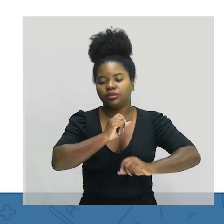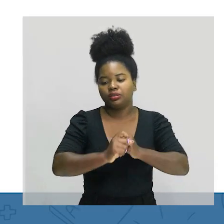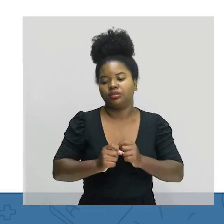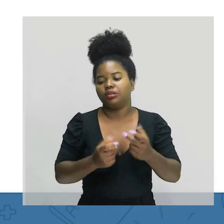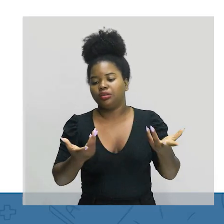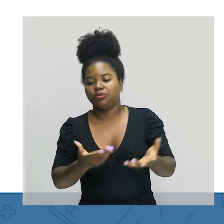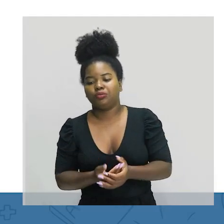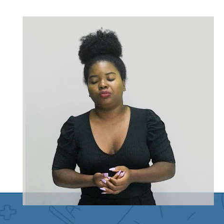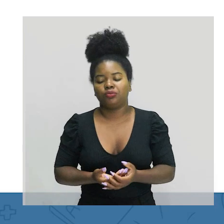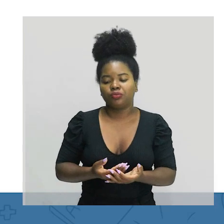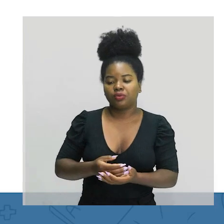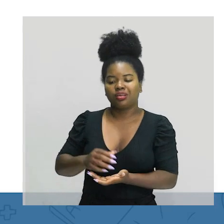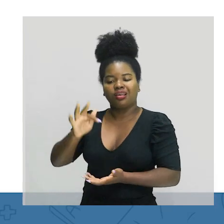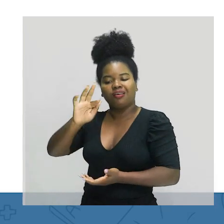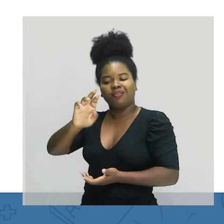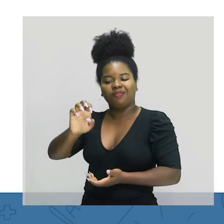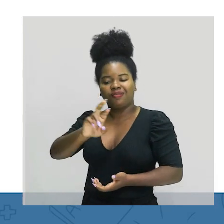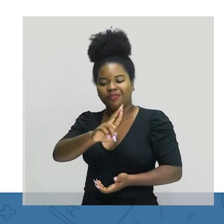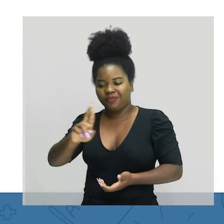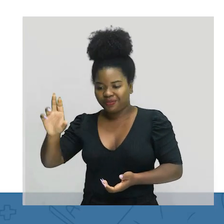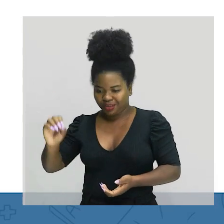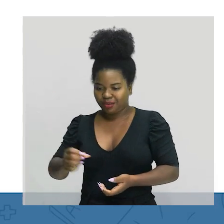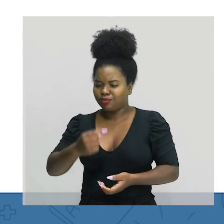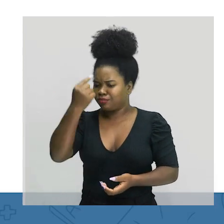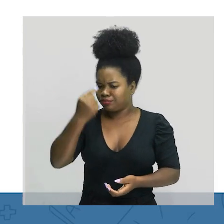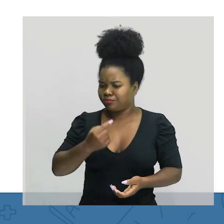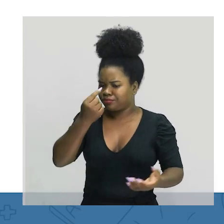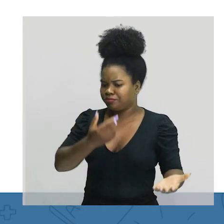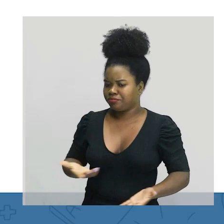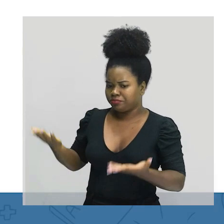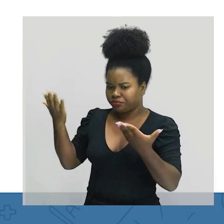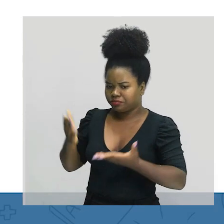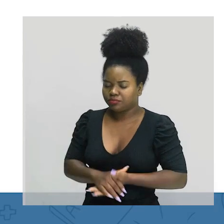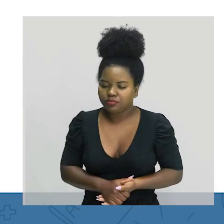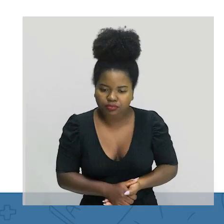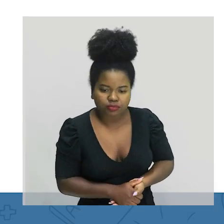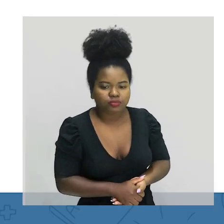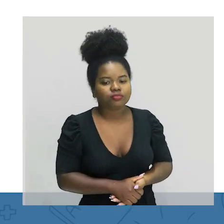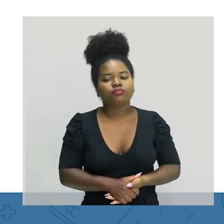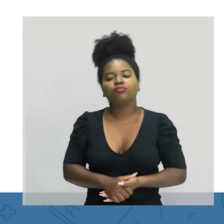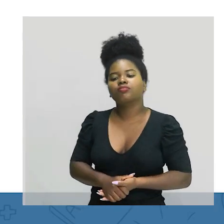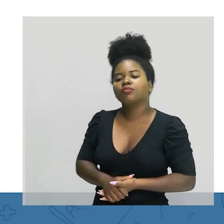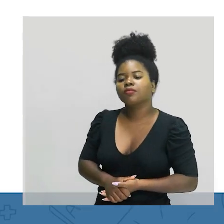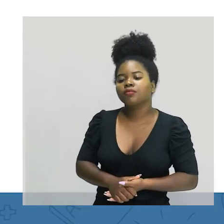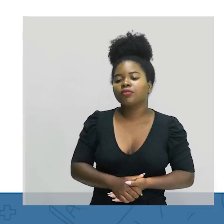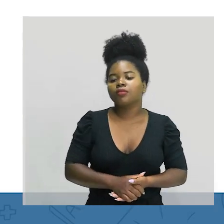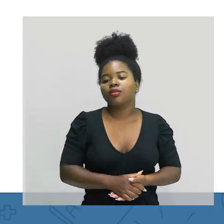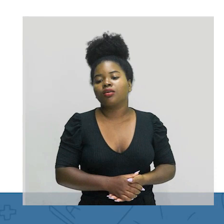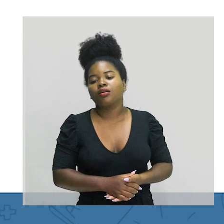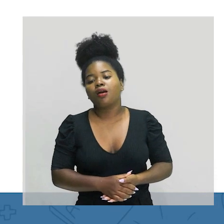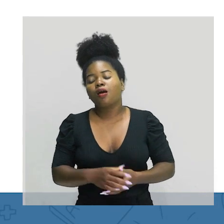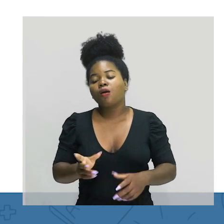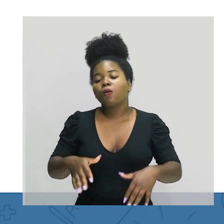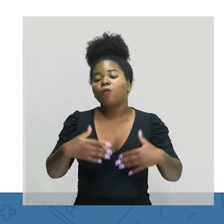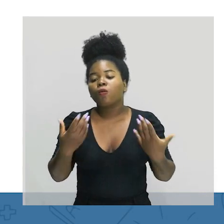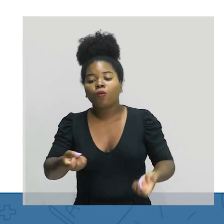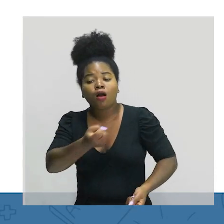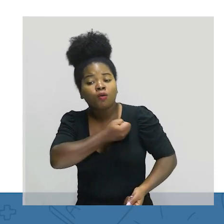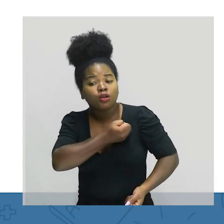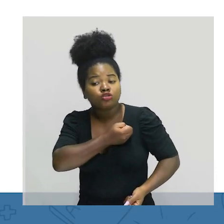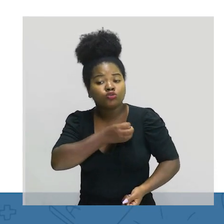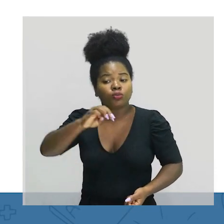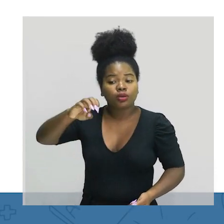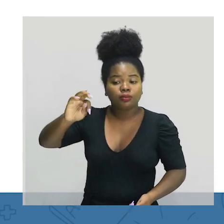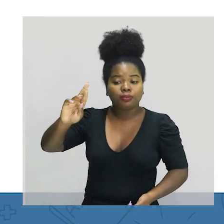ferro nas dimensões em metro conforme a figura. Beleza. Nessas condições, o valor em metro